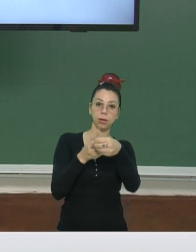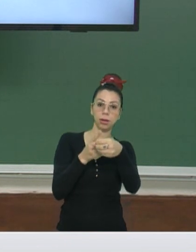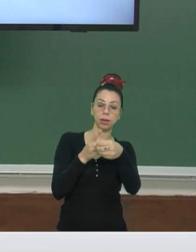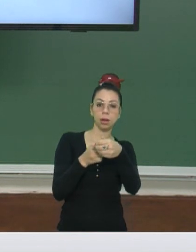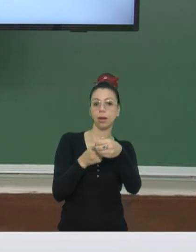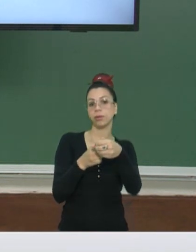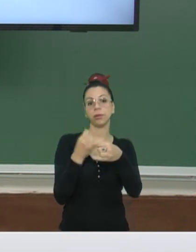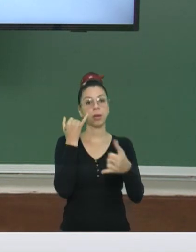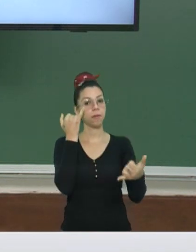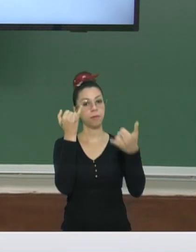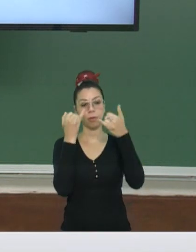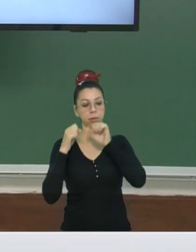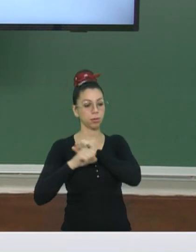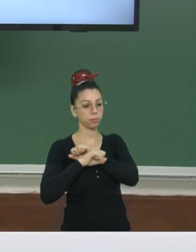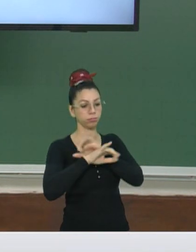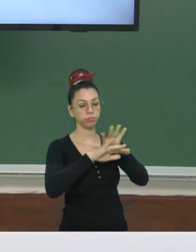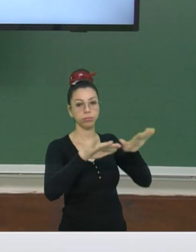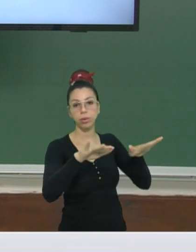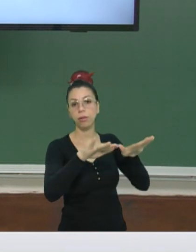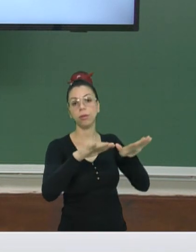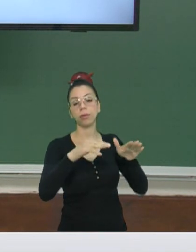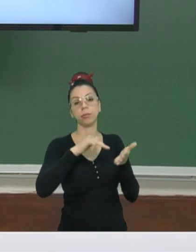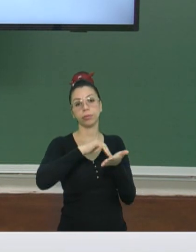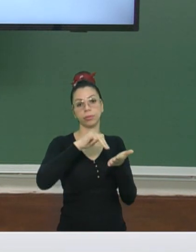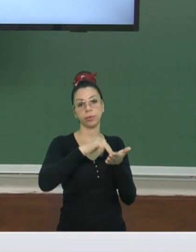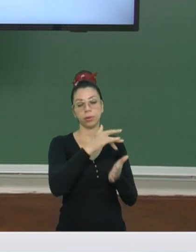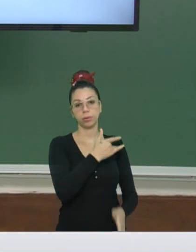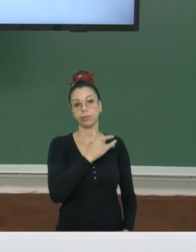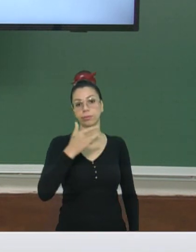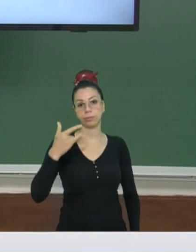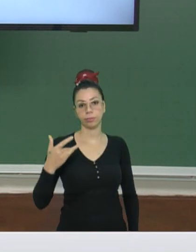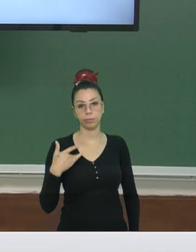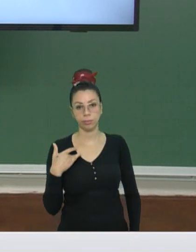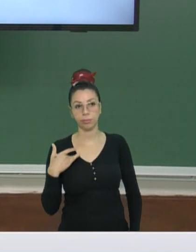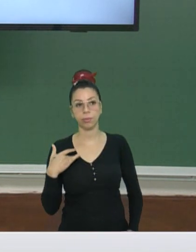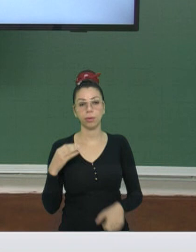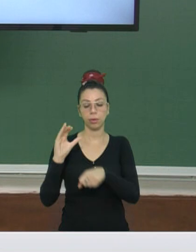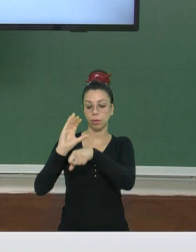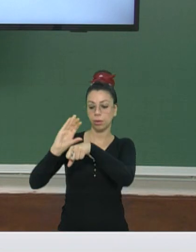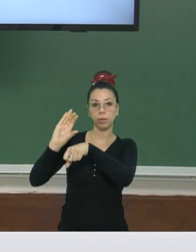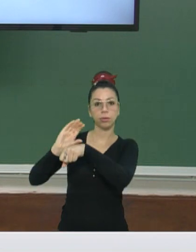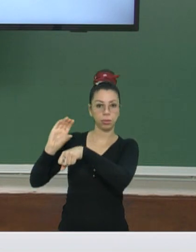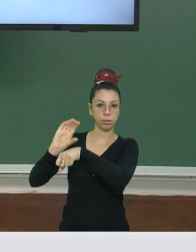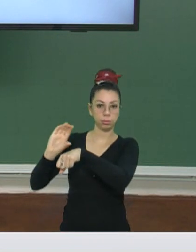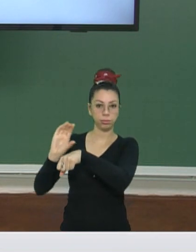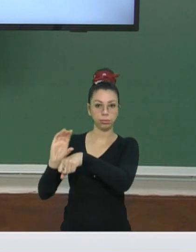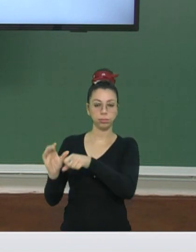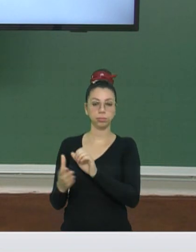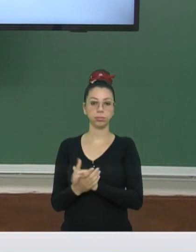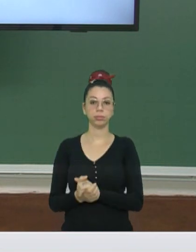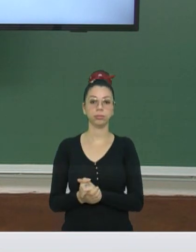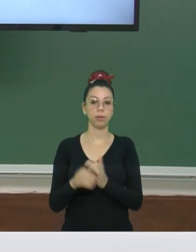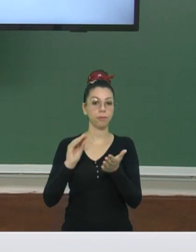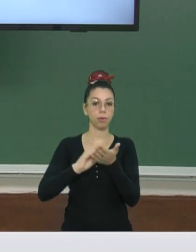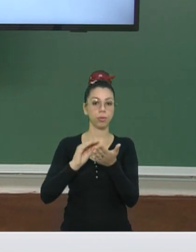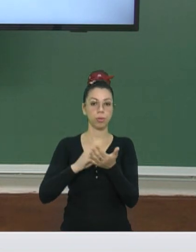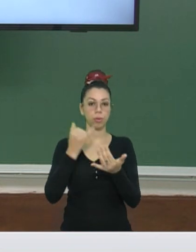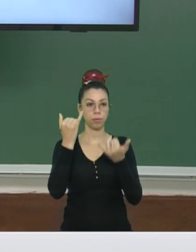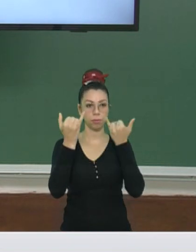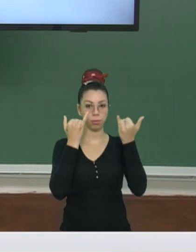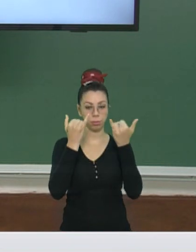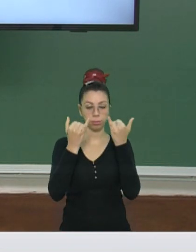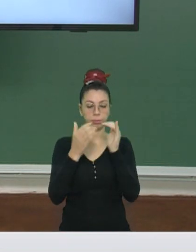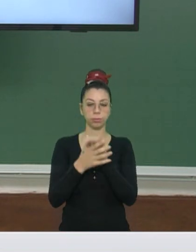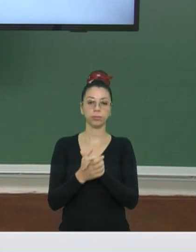enviaram informação para a Secretaria de Saúde. É os que estão em cinza, né? Vamos lá.